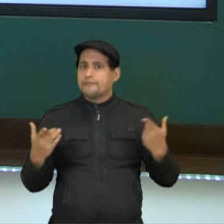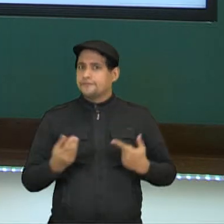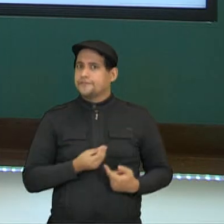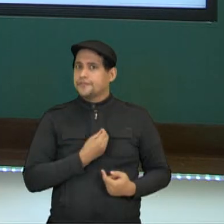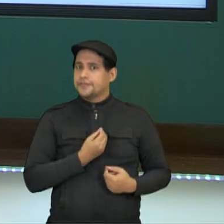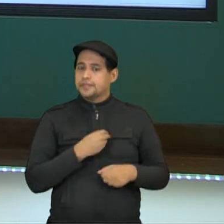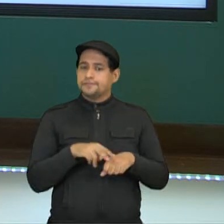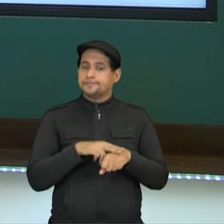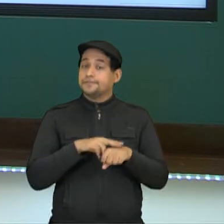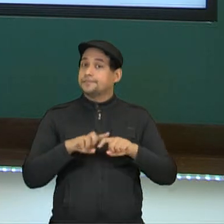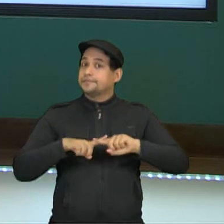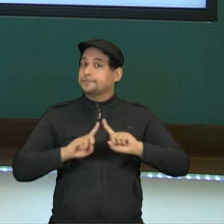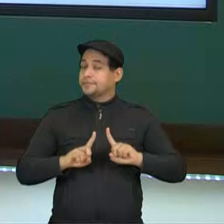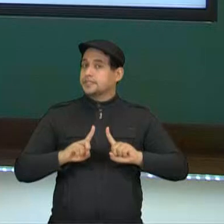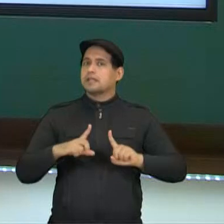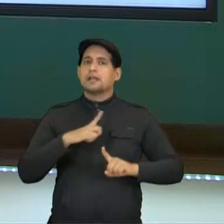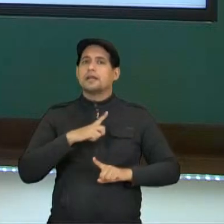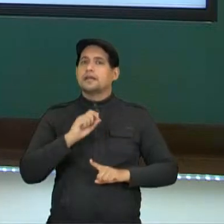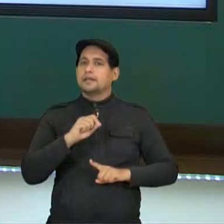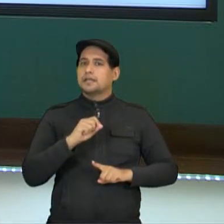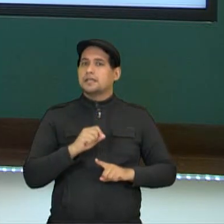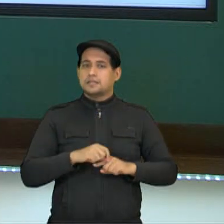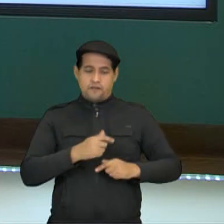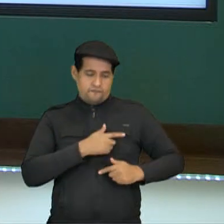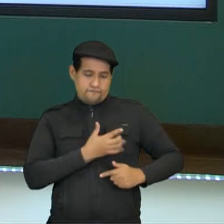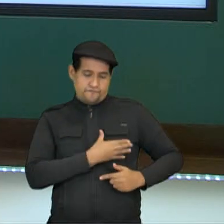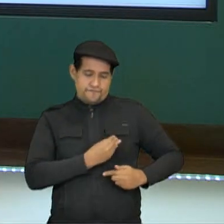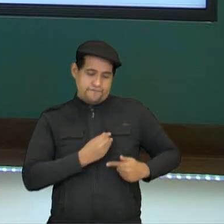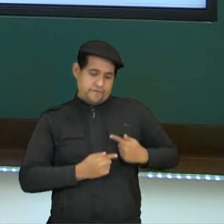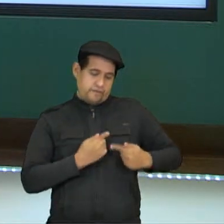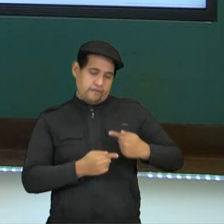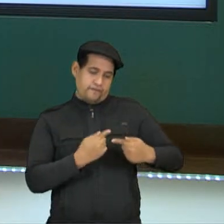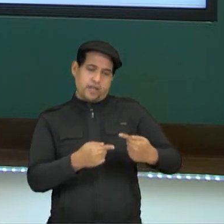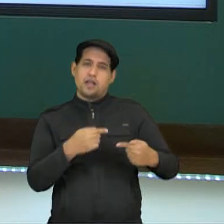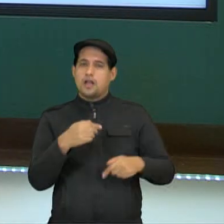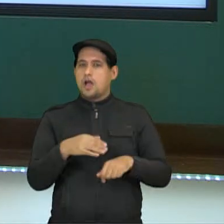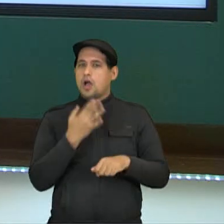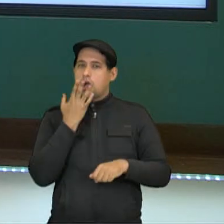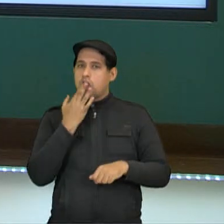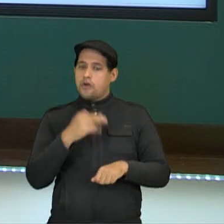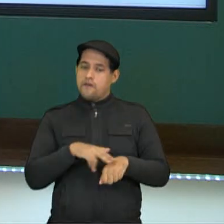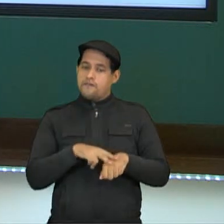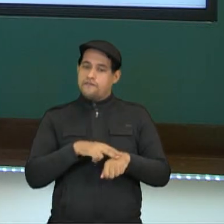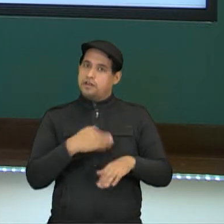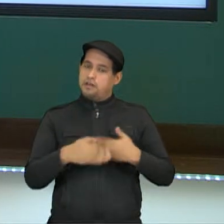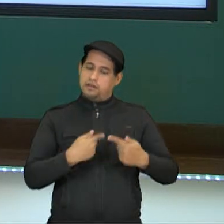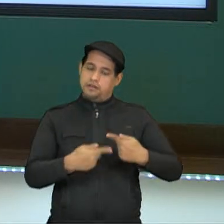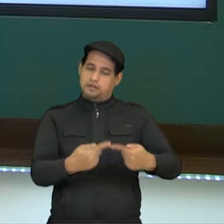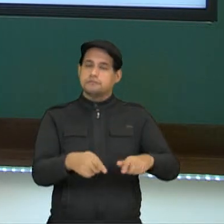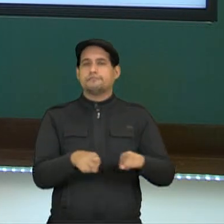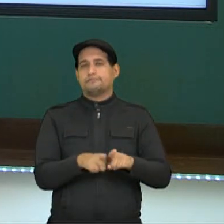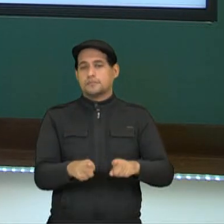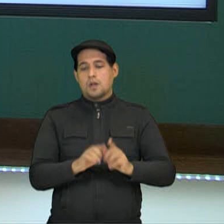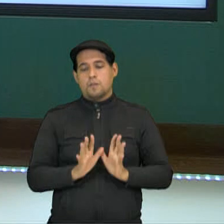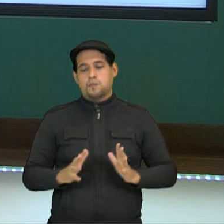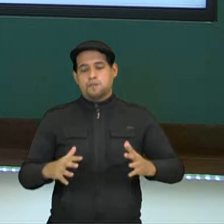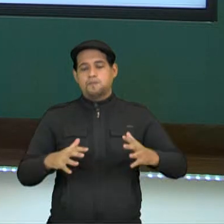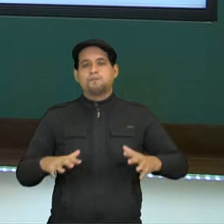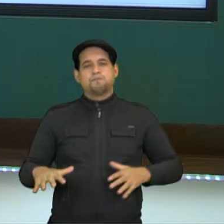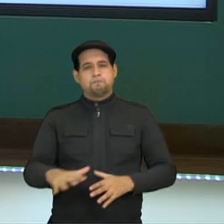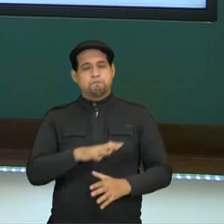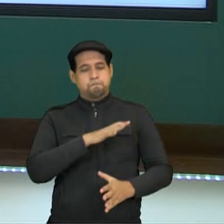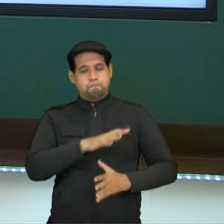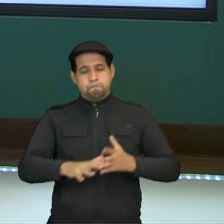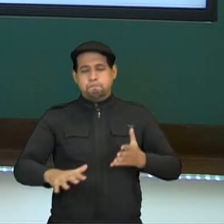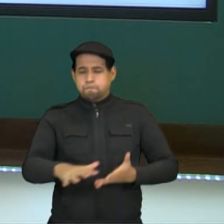sobreviviam e com isso eles teriam mais descendentes, transmitindo a cor verde para a próxima geração e aumentando a população